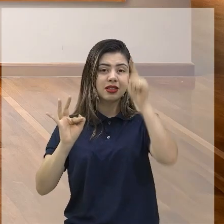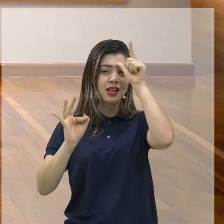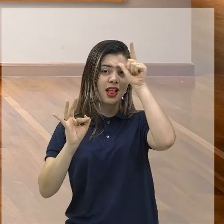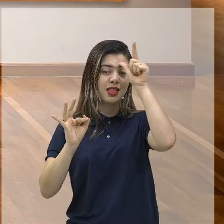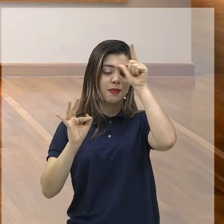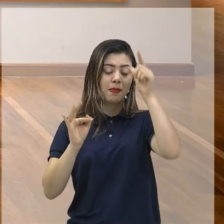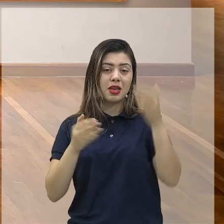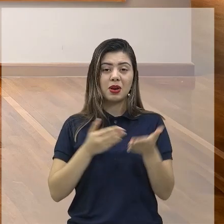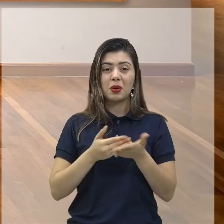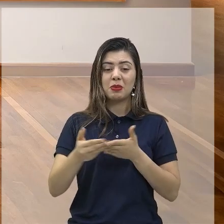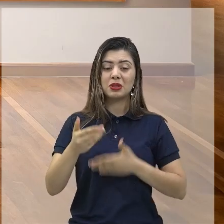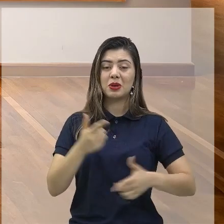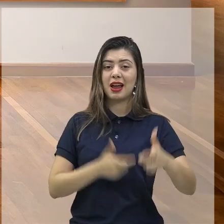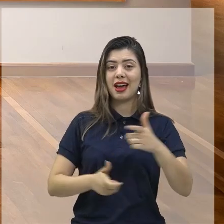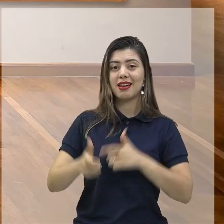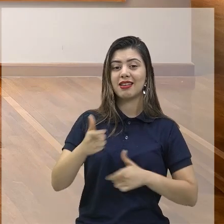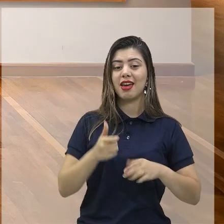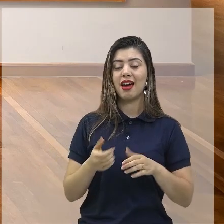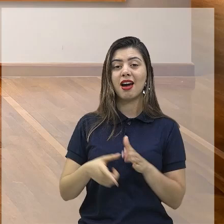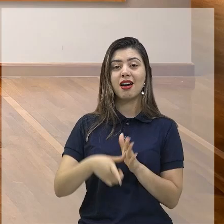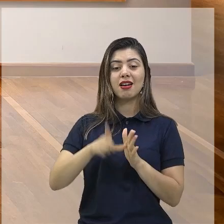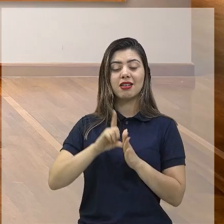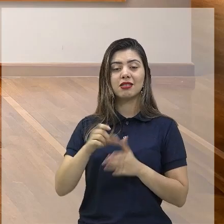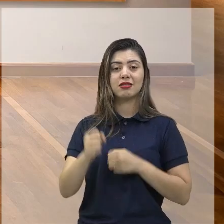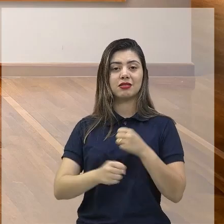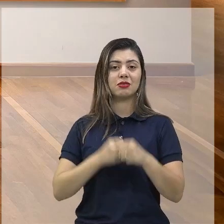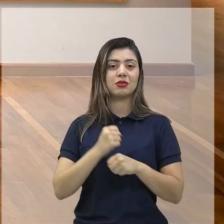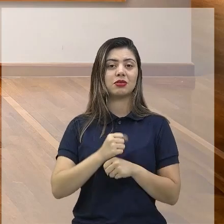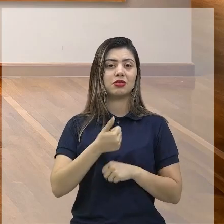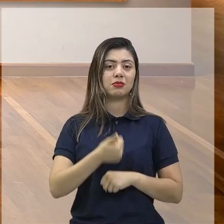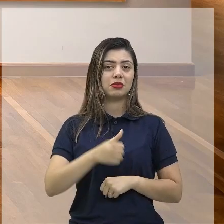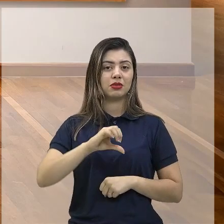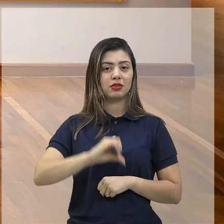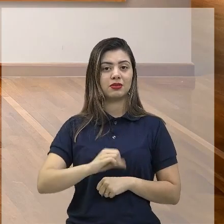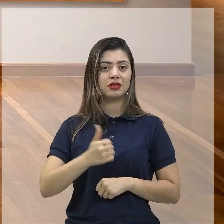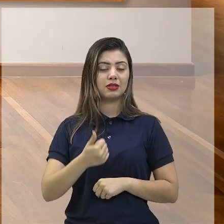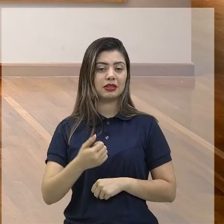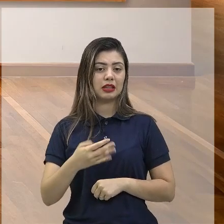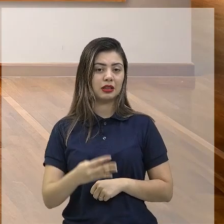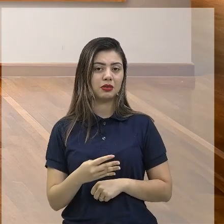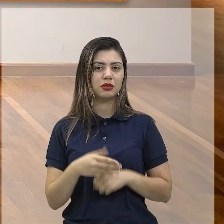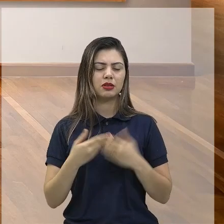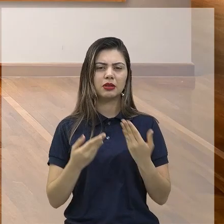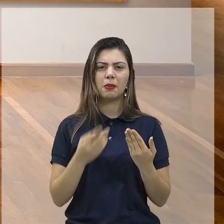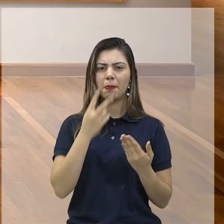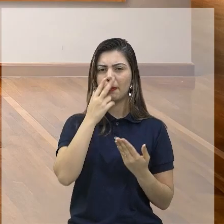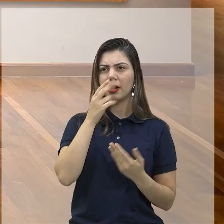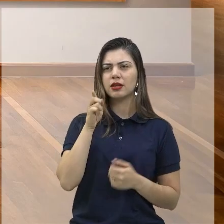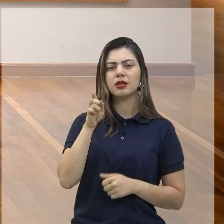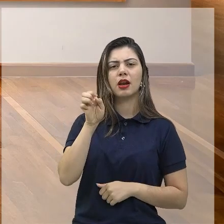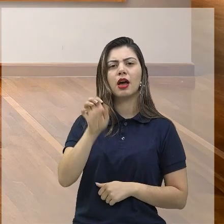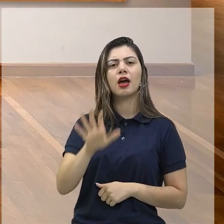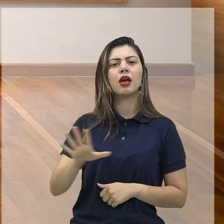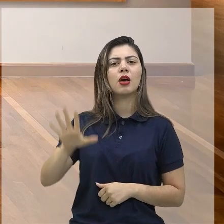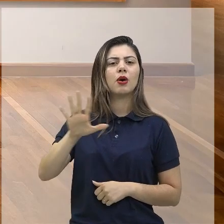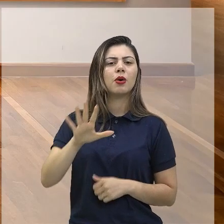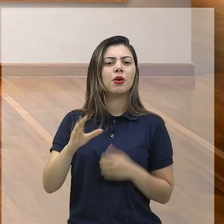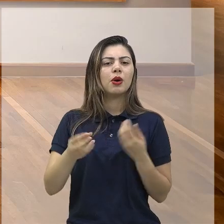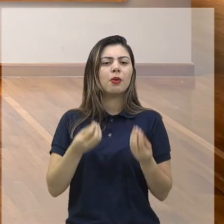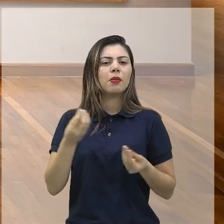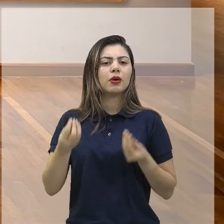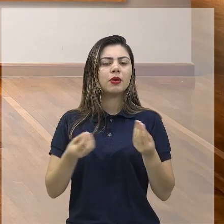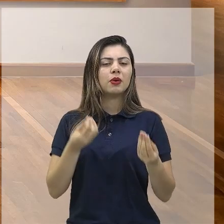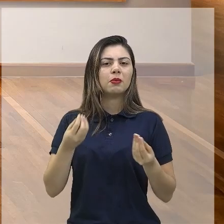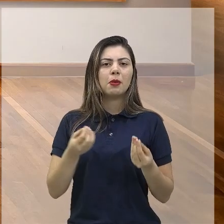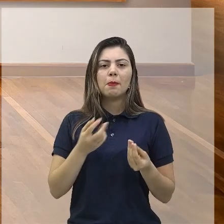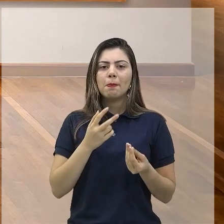de 1914. Então, percebam que a gente está começando a colocar esta Europa como se ela estivesse ali, não é mesmo? Ali como se tivesse